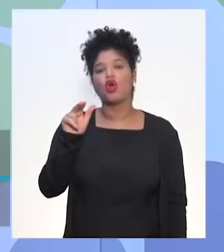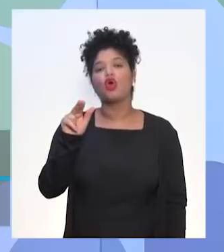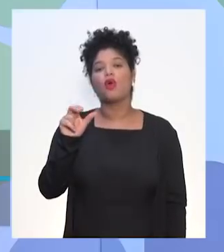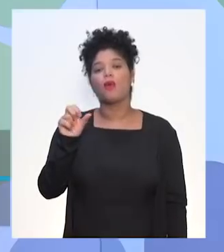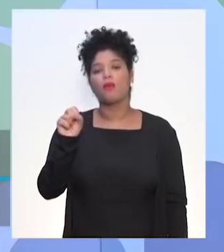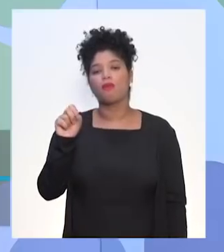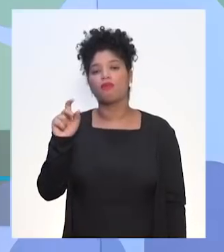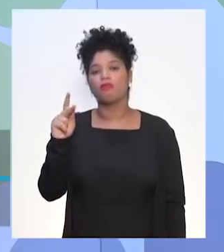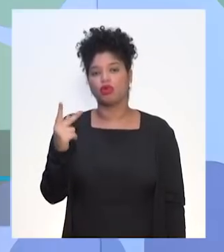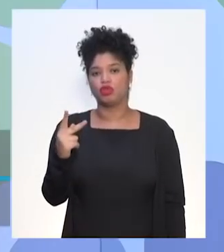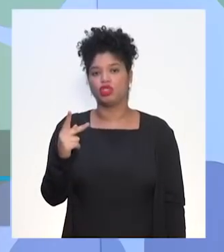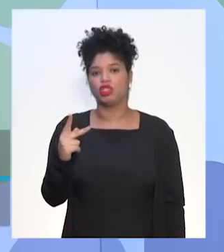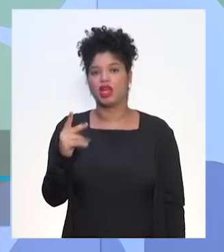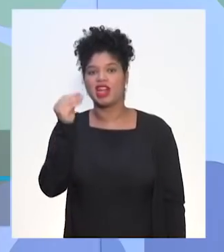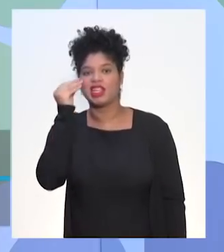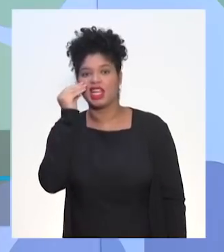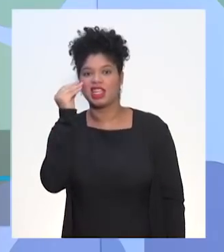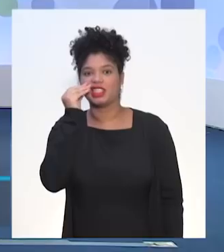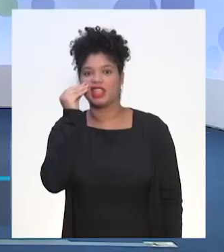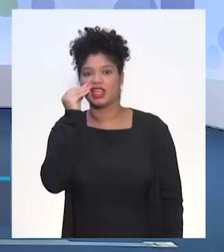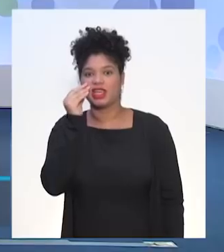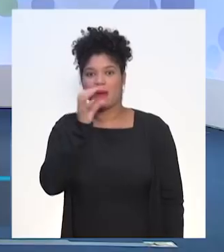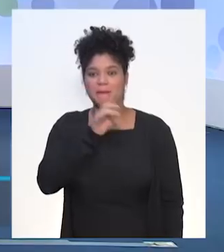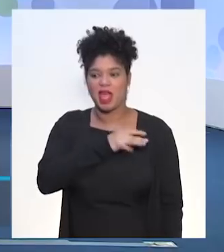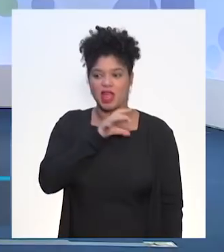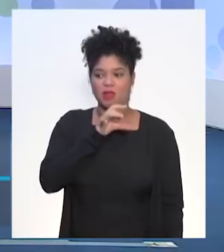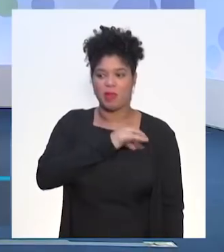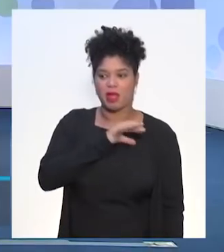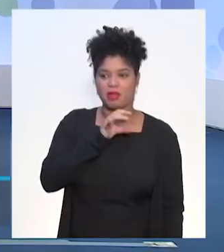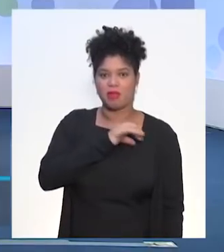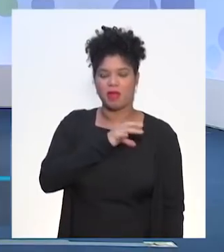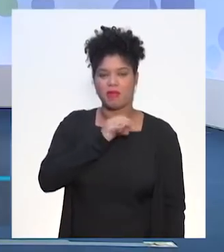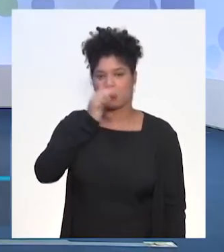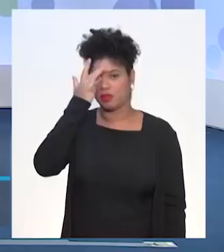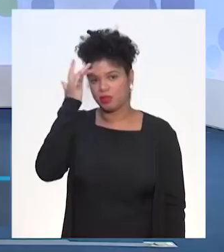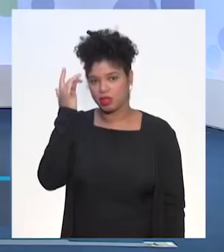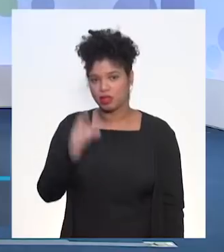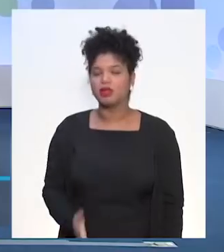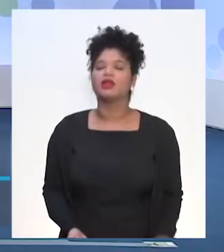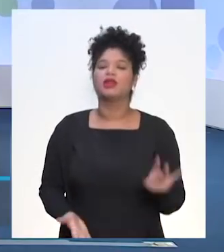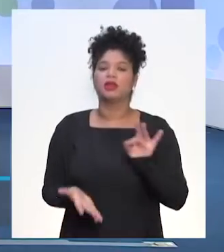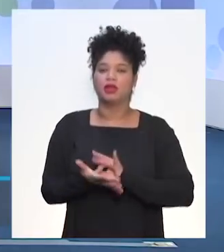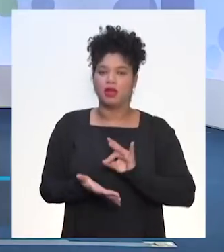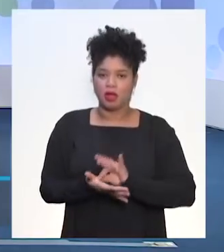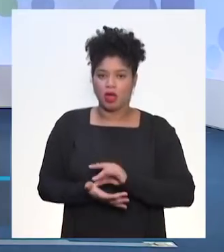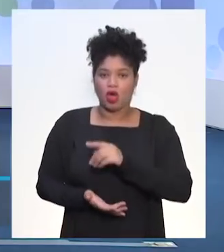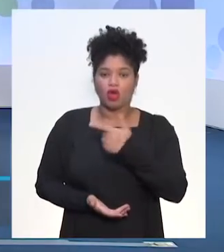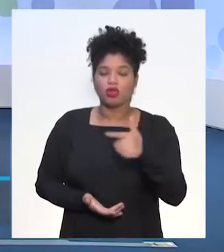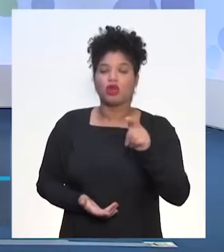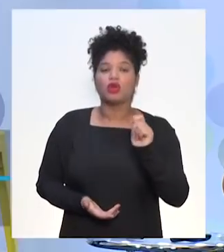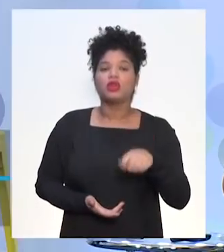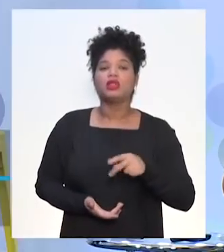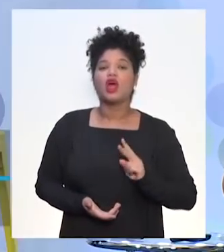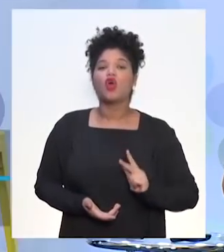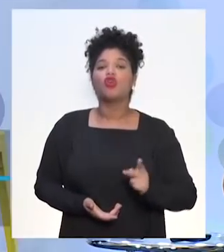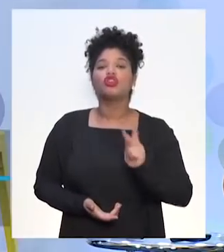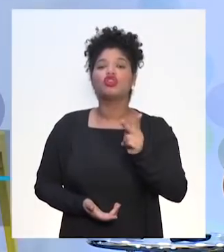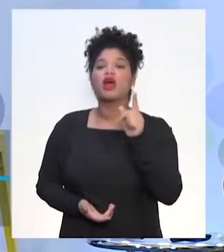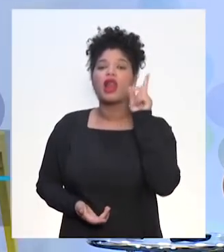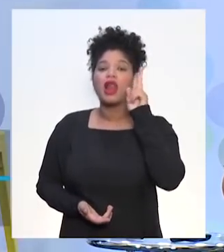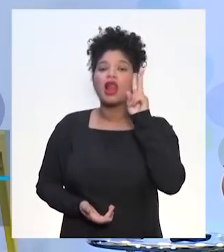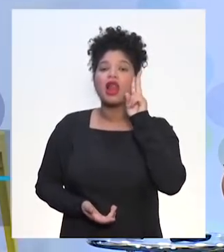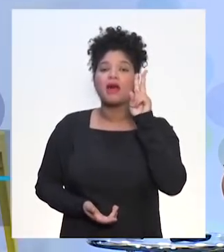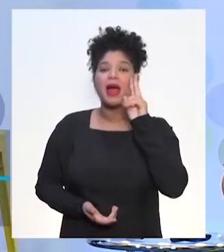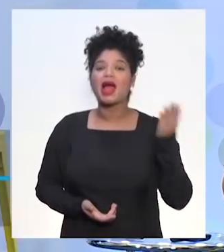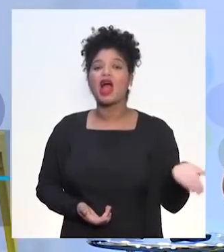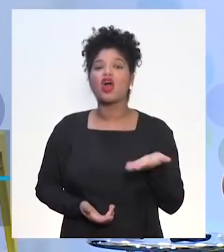mandato do Bush, isso está bem claro, eu acho que ali, né? Perfeito. E você trouxe uma outra linha de continuidade, lembrando dos